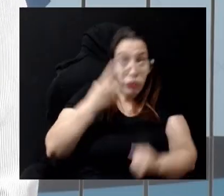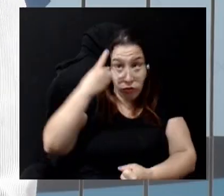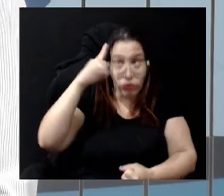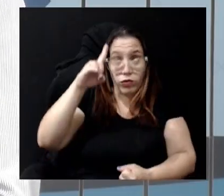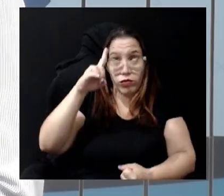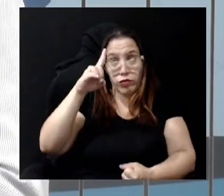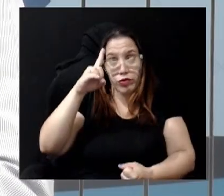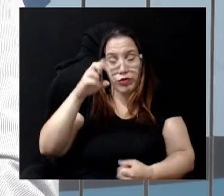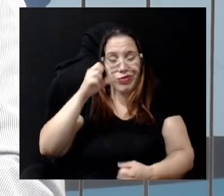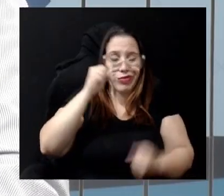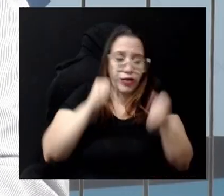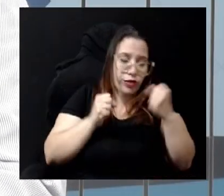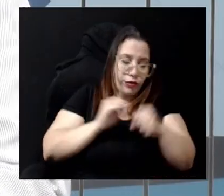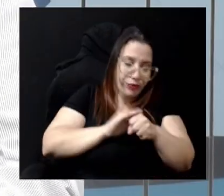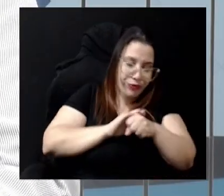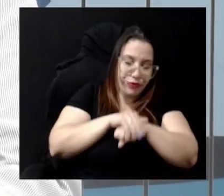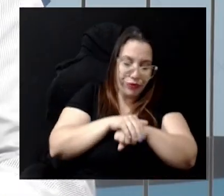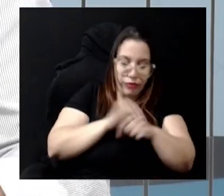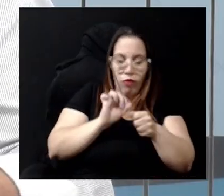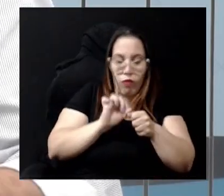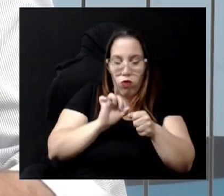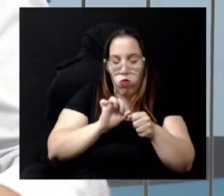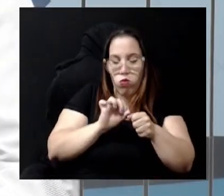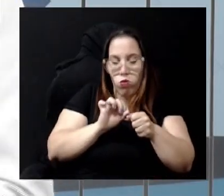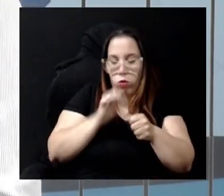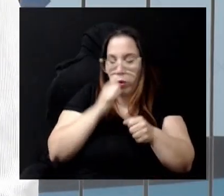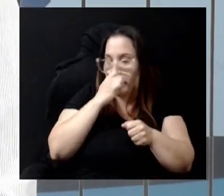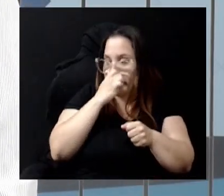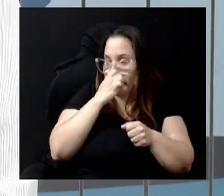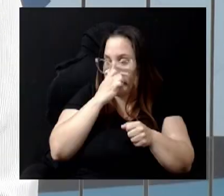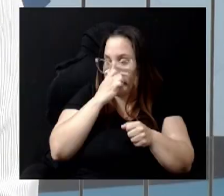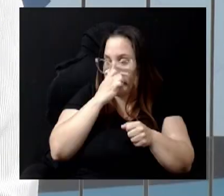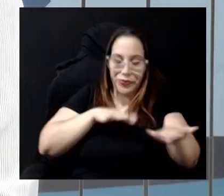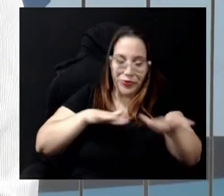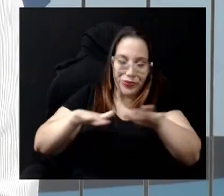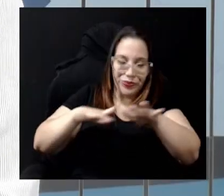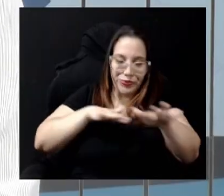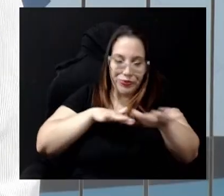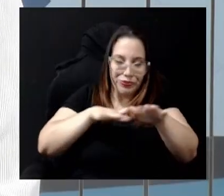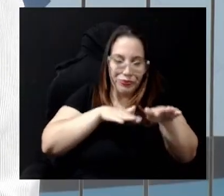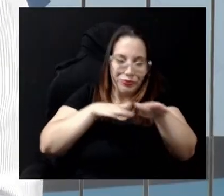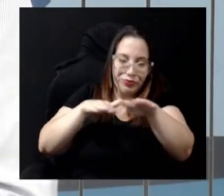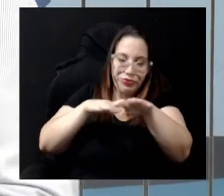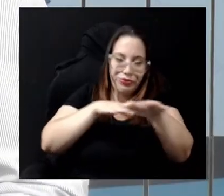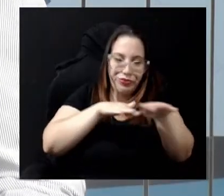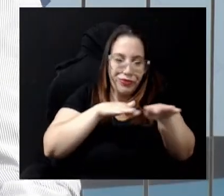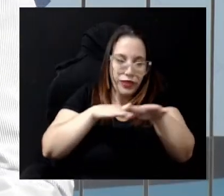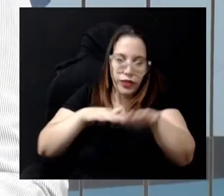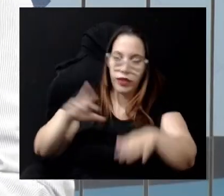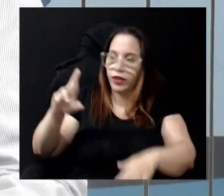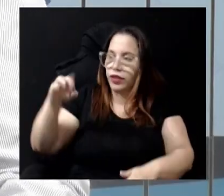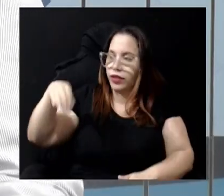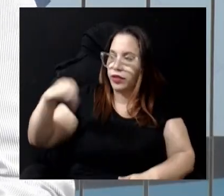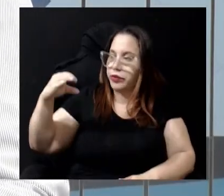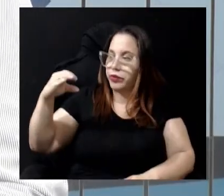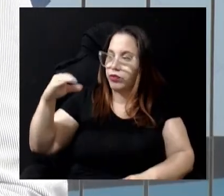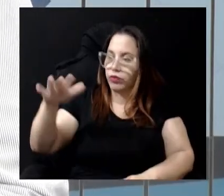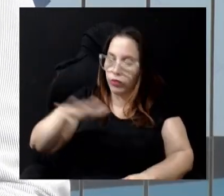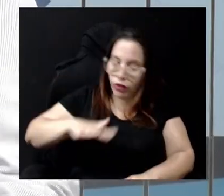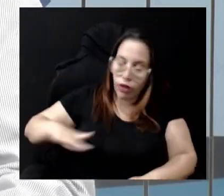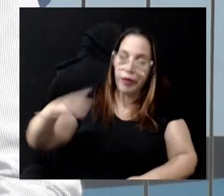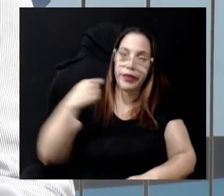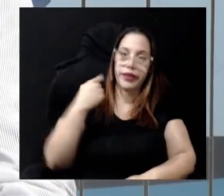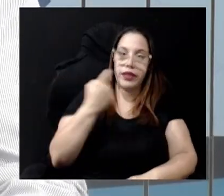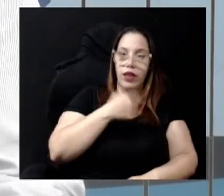noite. Isso faz muitas vezes com que esse trânsito, sobretudo nós que vivemos numa região metropolitana e muitos dos nossos